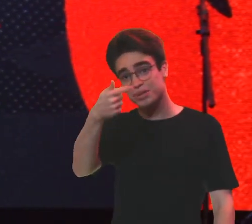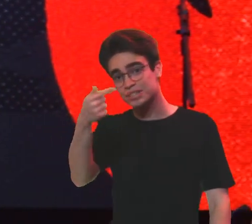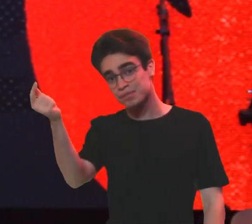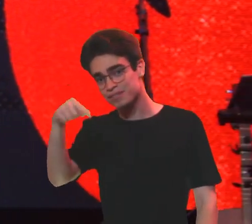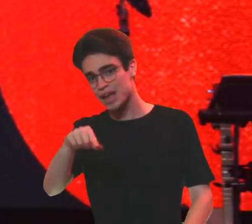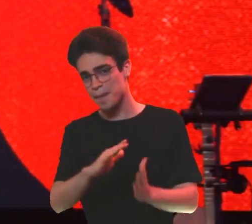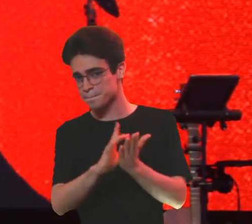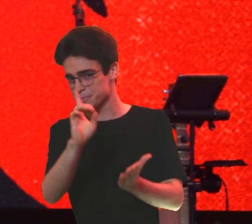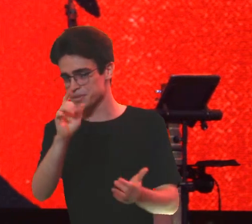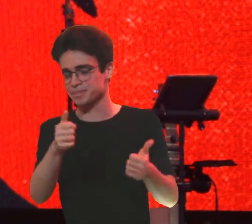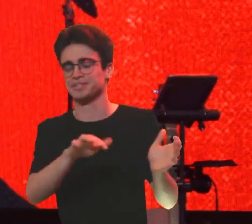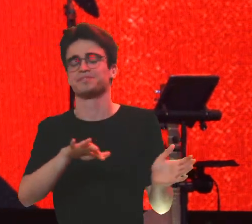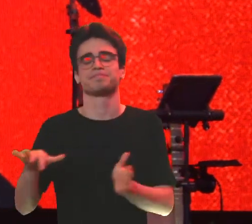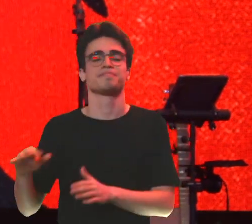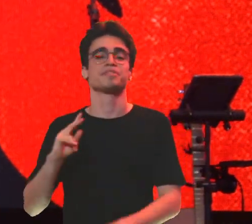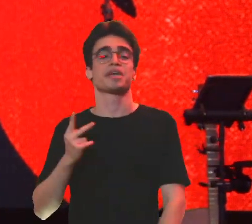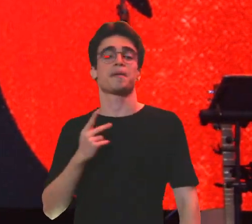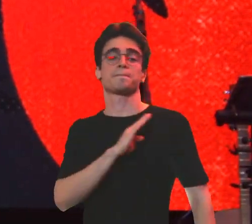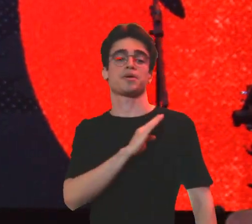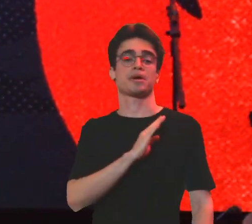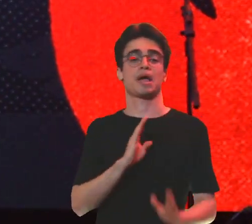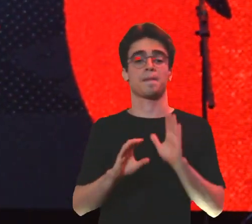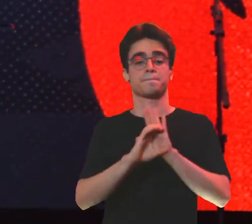vem. Vamos lá, Hebreus 11,